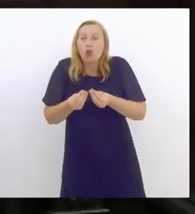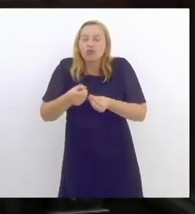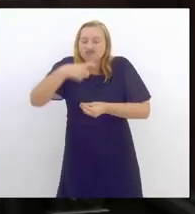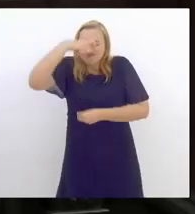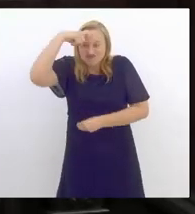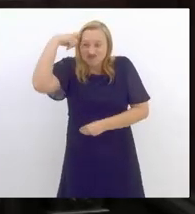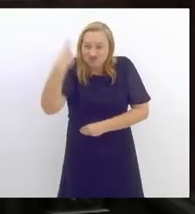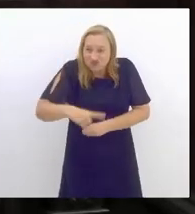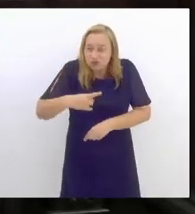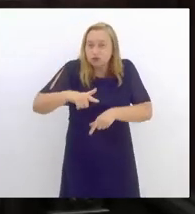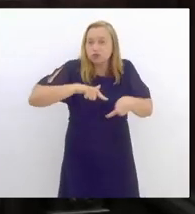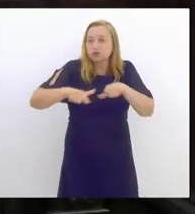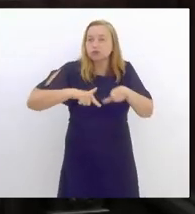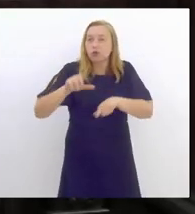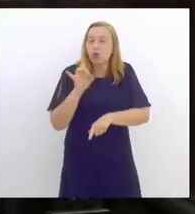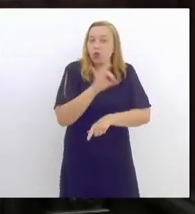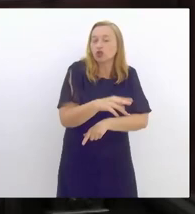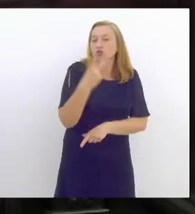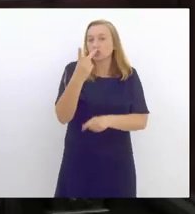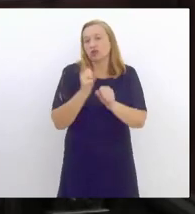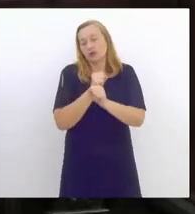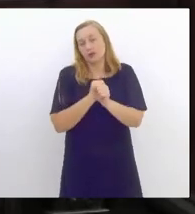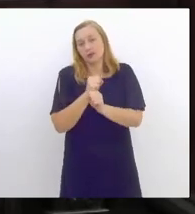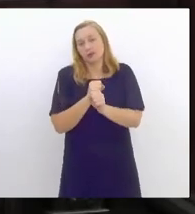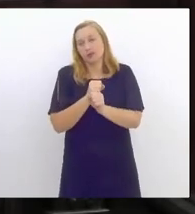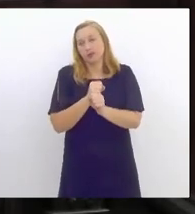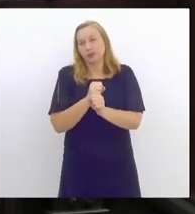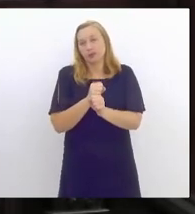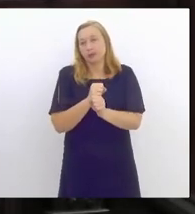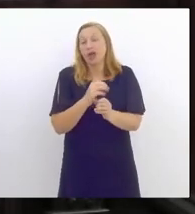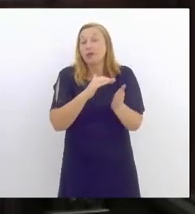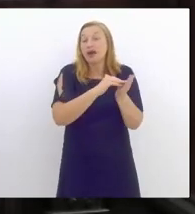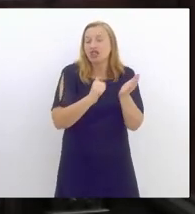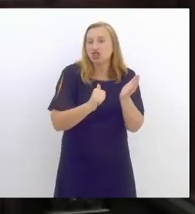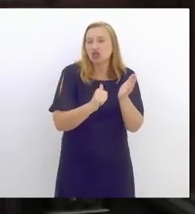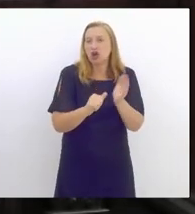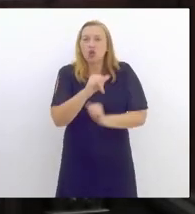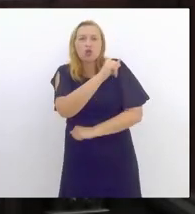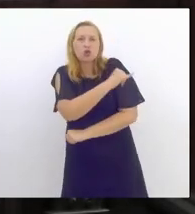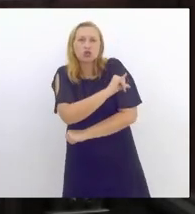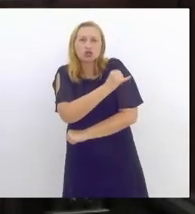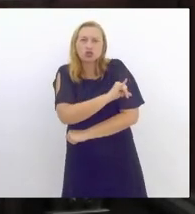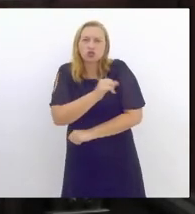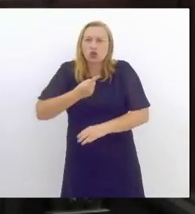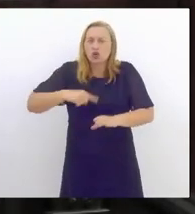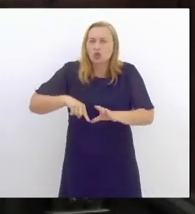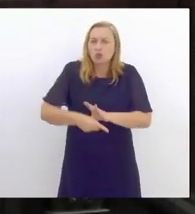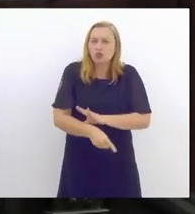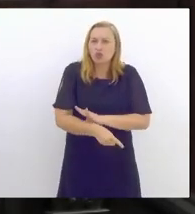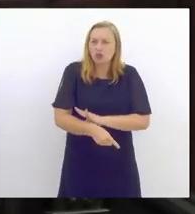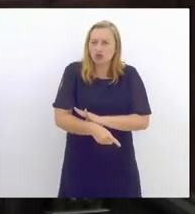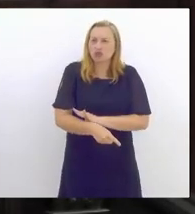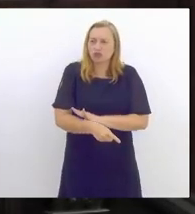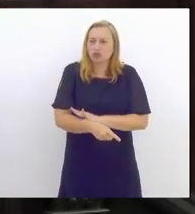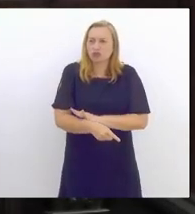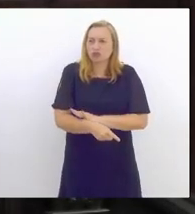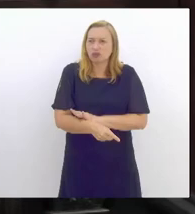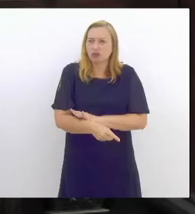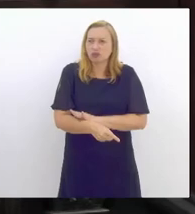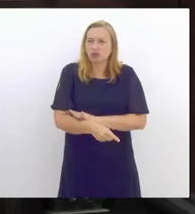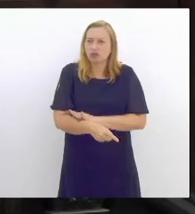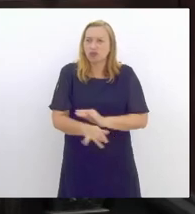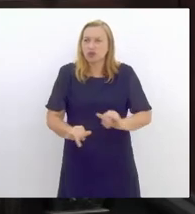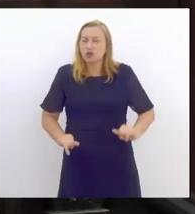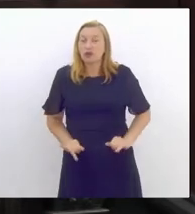duramente nos últimos 2 anos para retirar o Rio de Janeiro da mais profunda letargia. Mas tenho